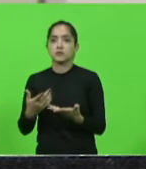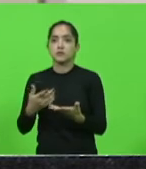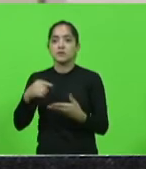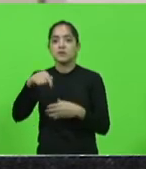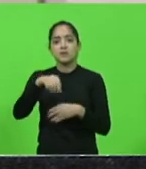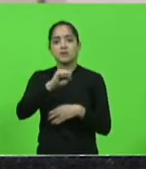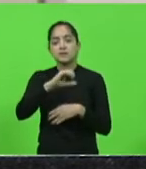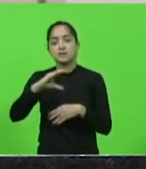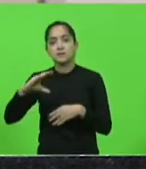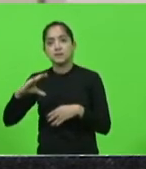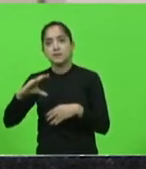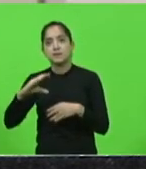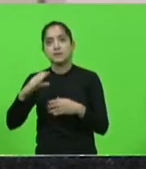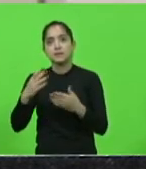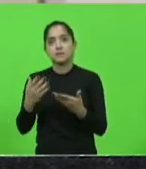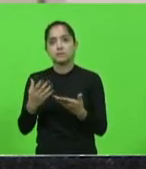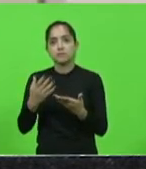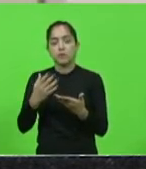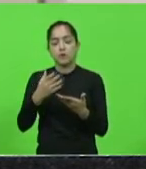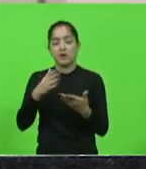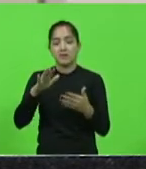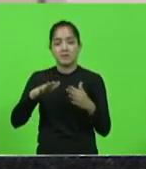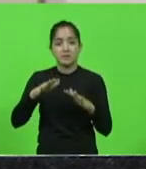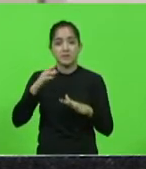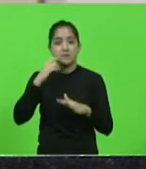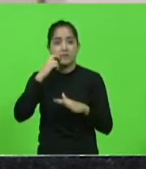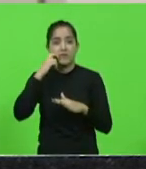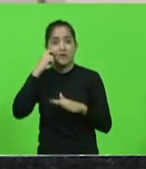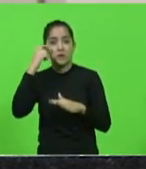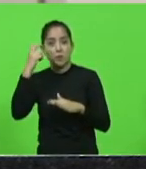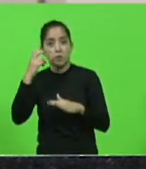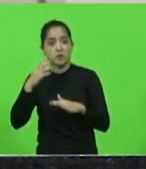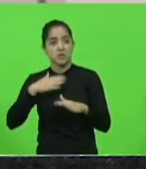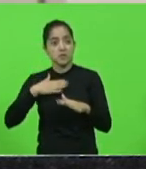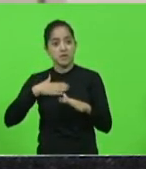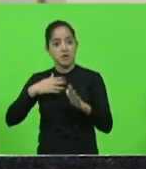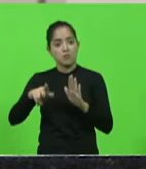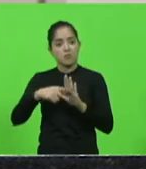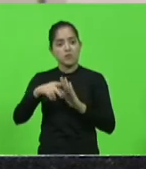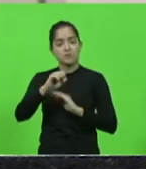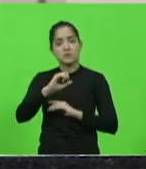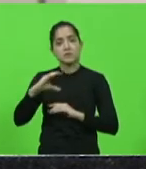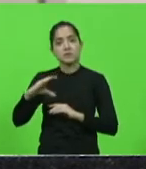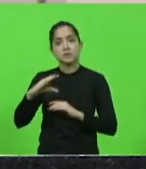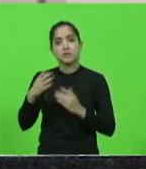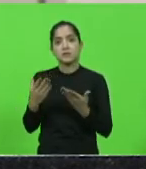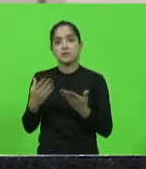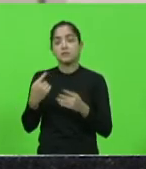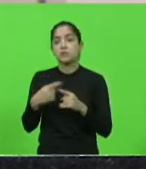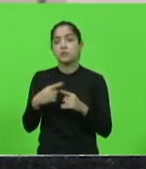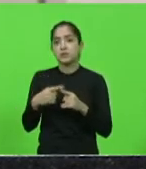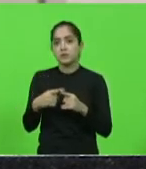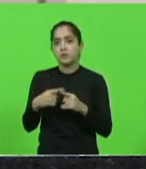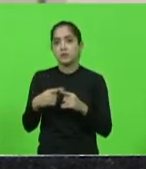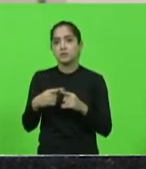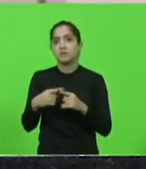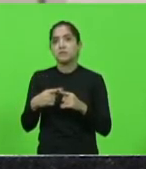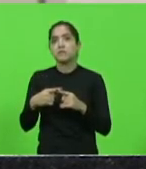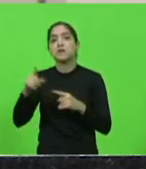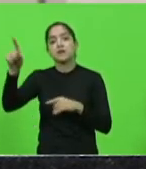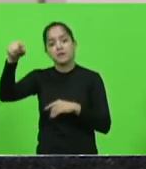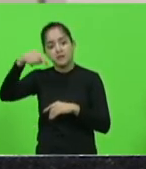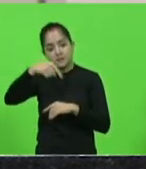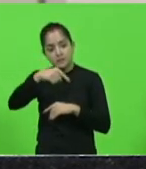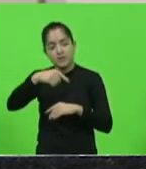Catarina... Eu tenho vergonha de falar para empresário que sou deputado estadual em Santa Catarina, porque eles passam por